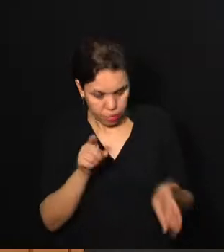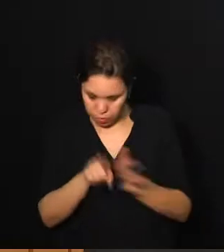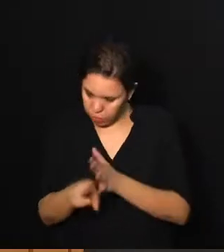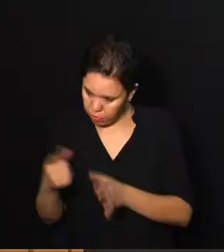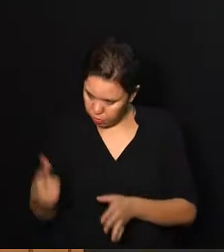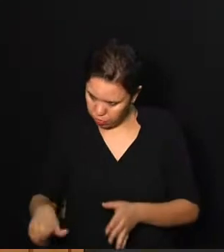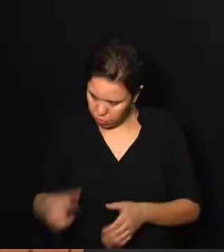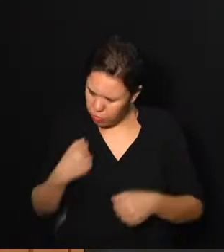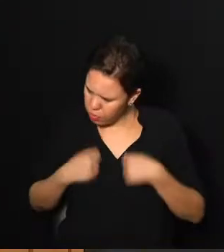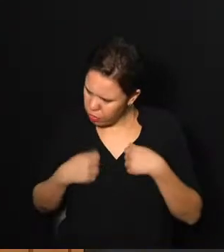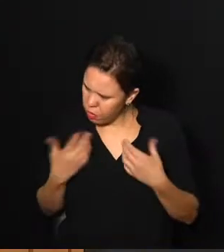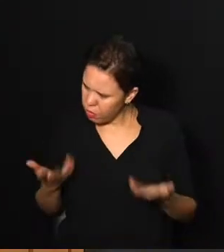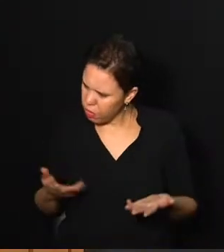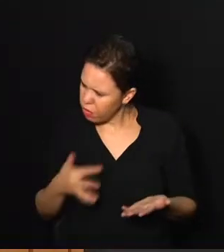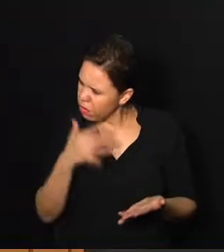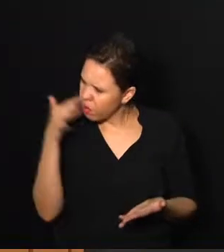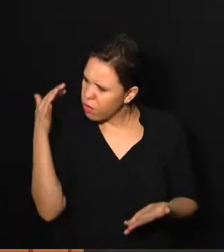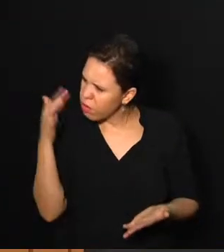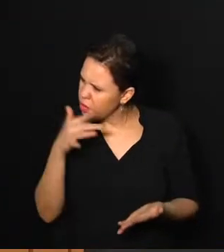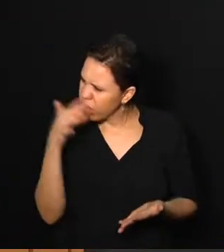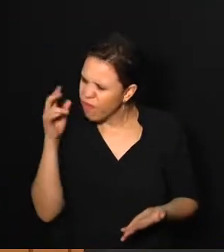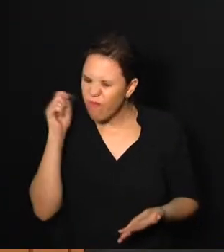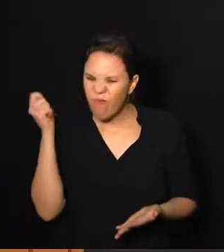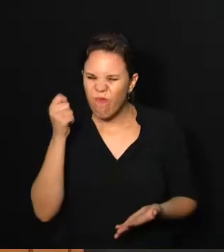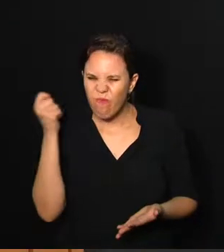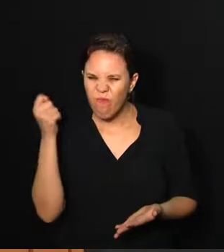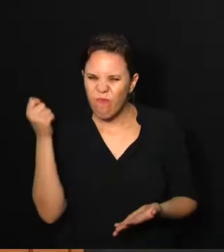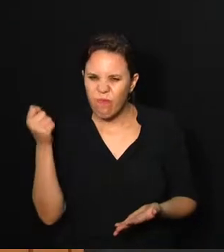Tomei. E o cheiro, muito forte.